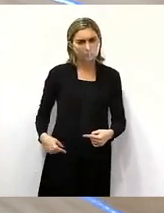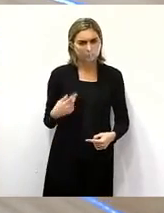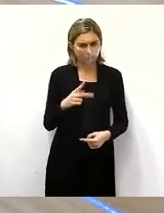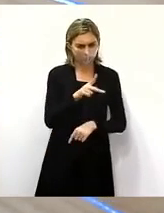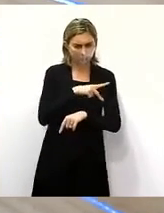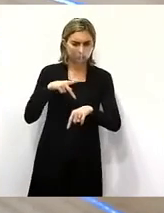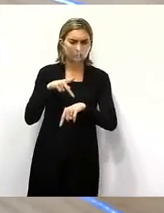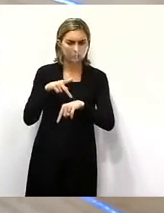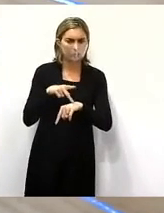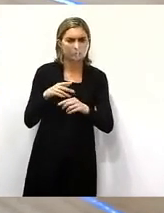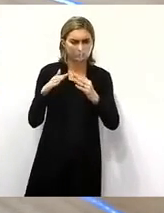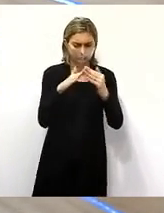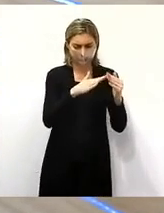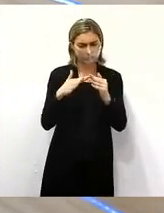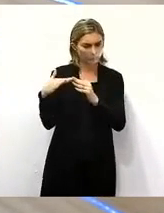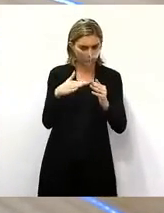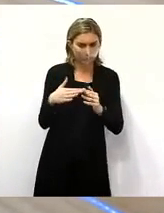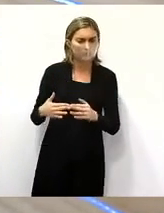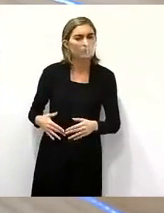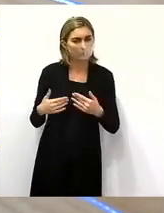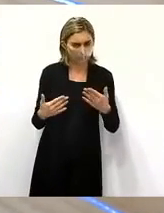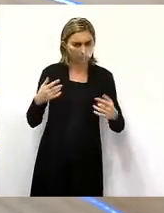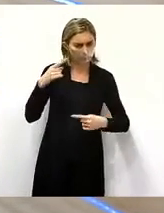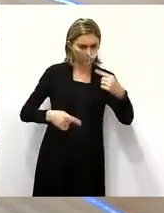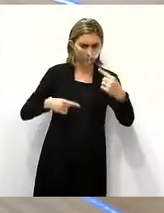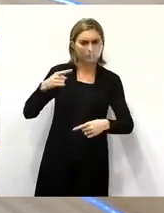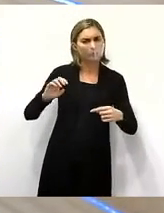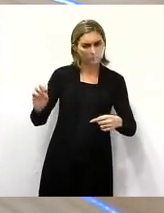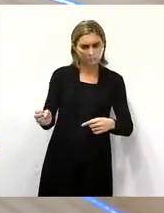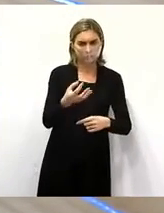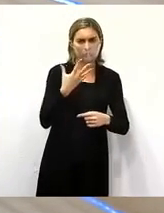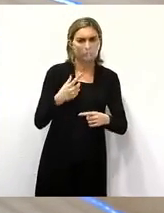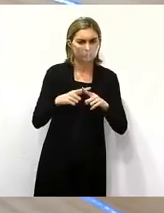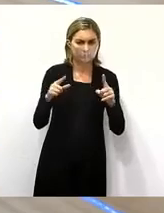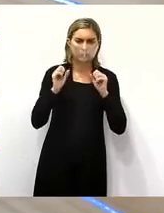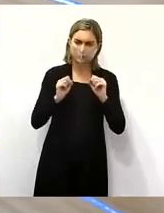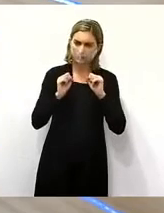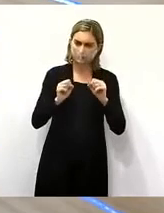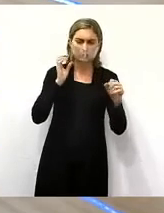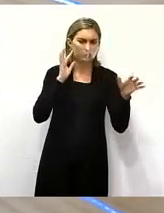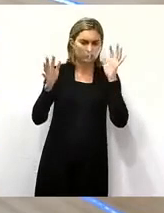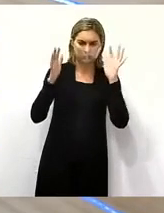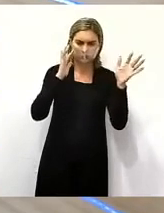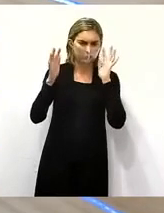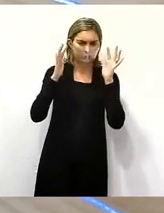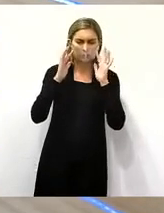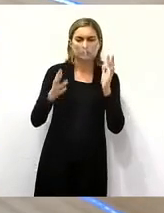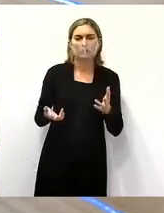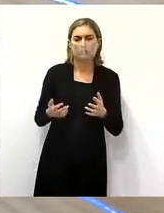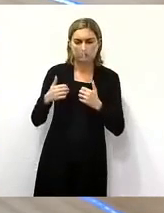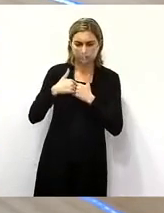esses países aí vizinhos, não é, é um conflito atual, mas que pode ser refletido sob